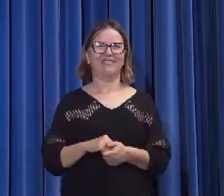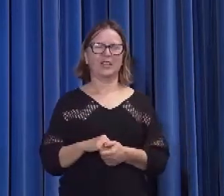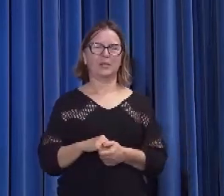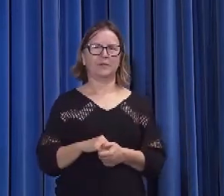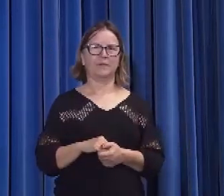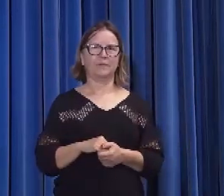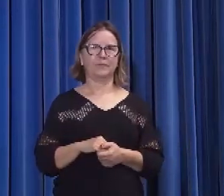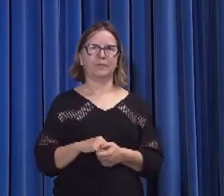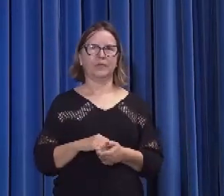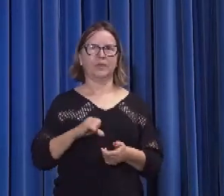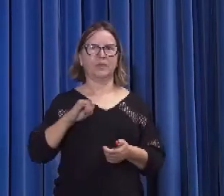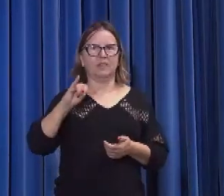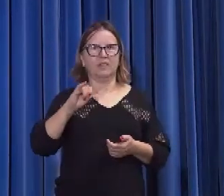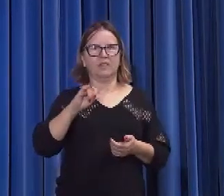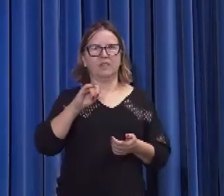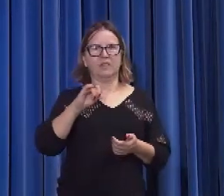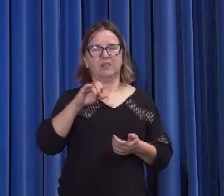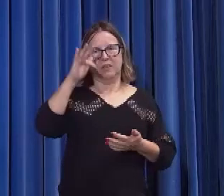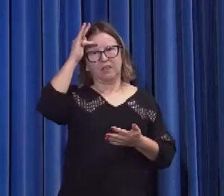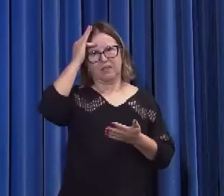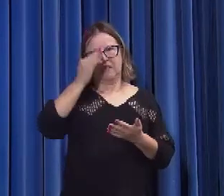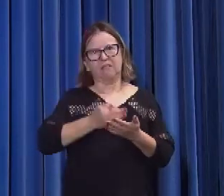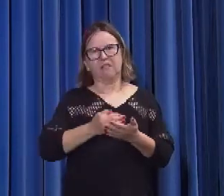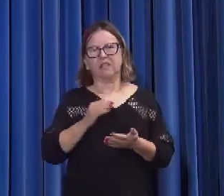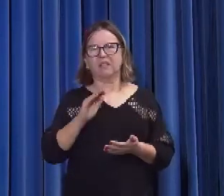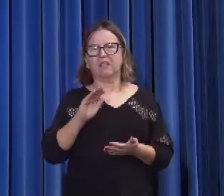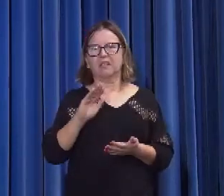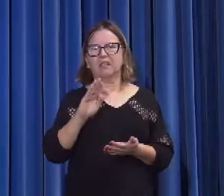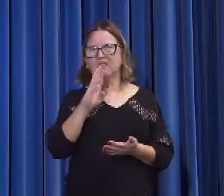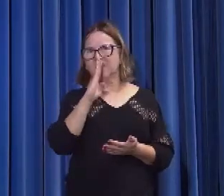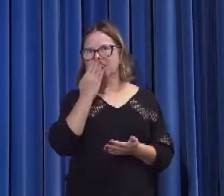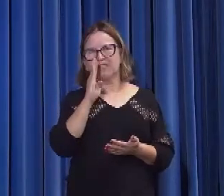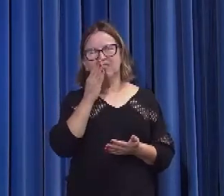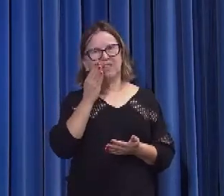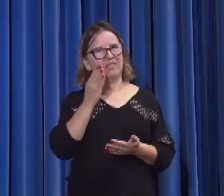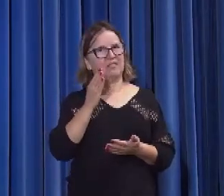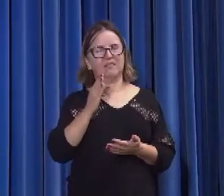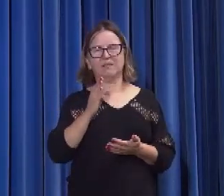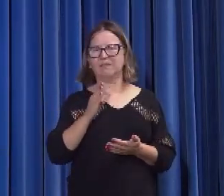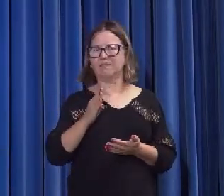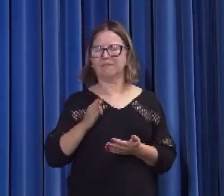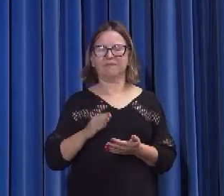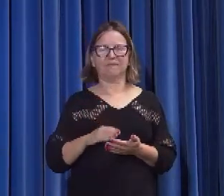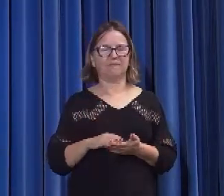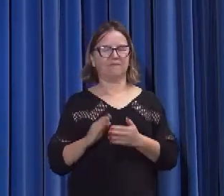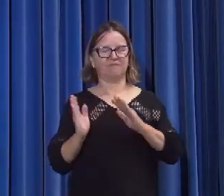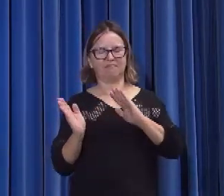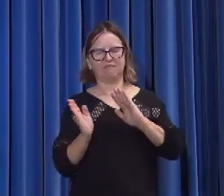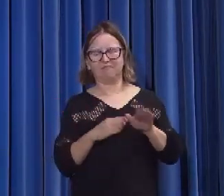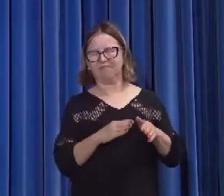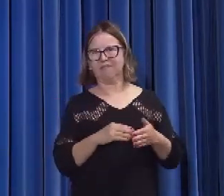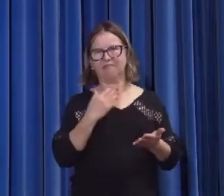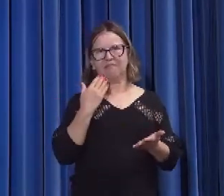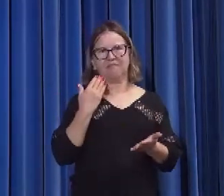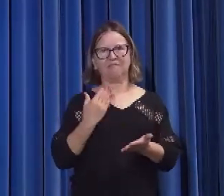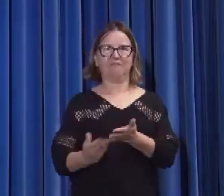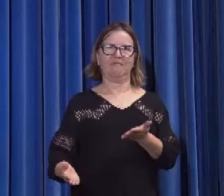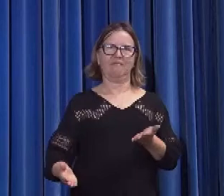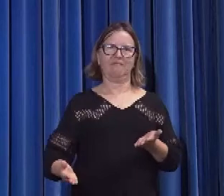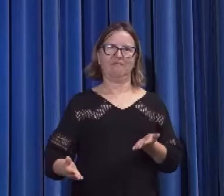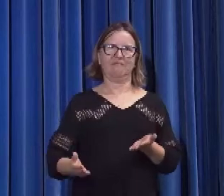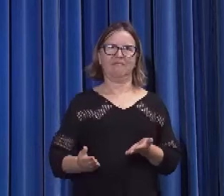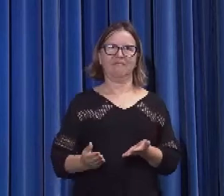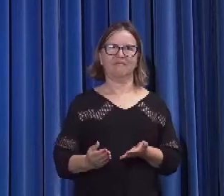Se ela for espúria, ou seja, se ela for hipotética, falsa, essa crença não é fé e ela não vai te